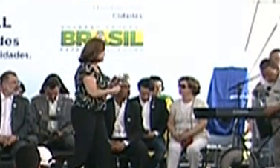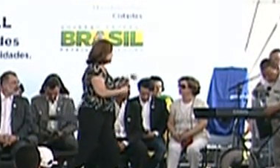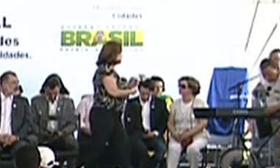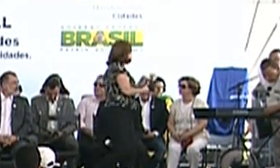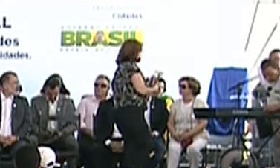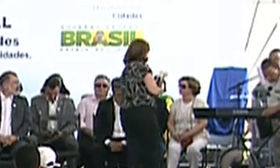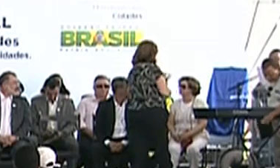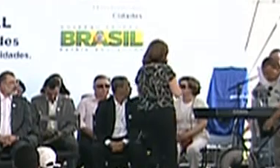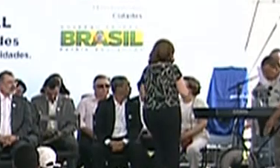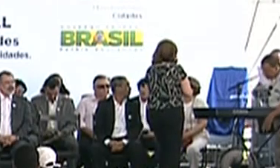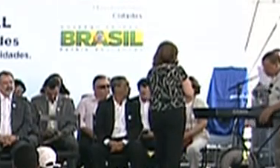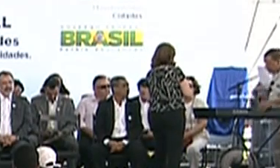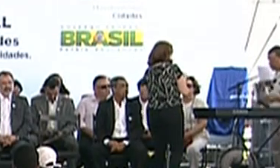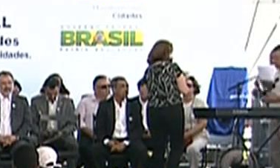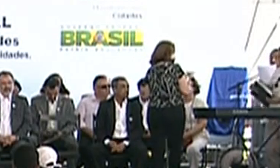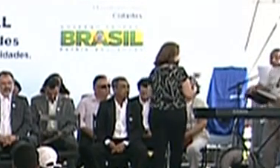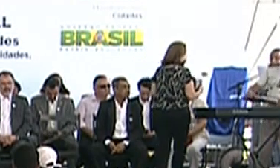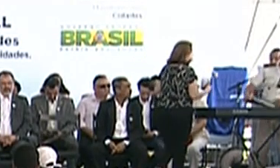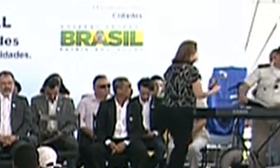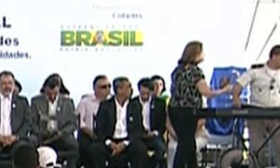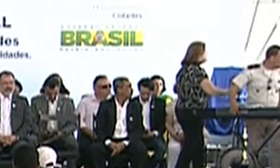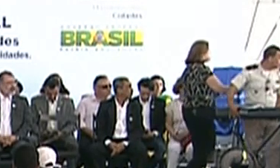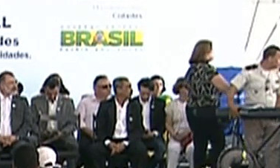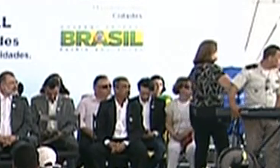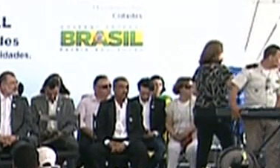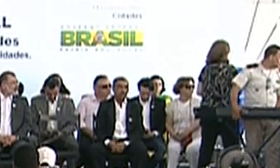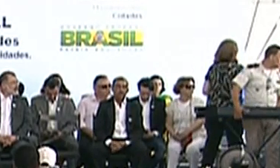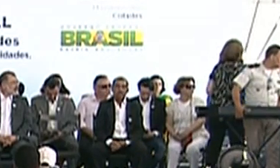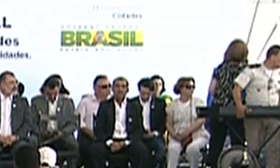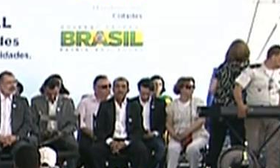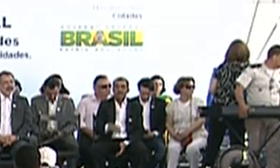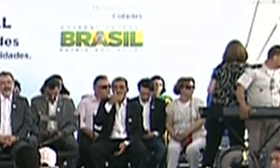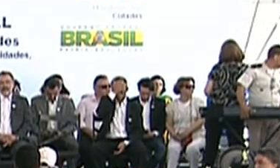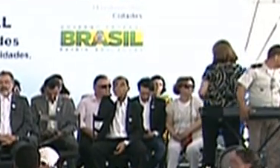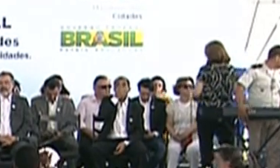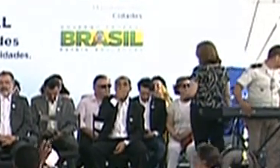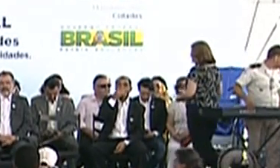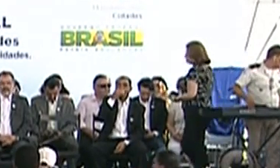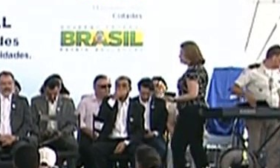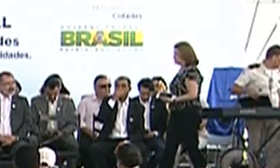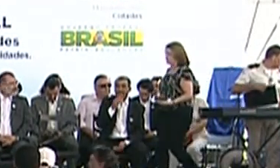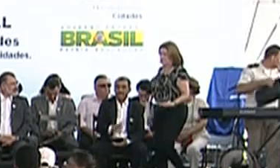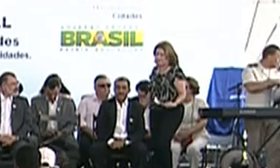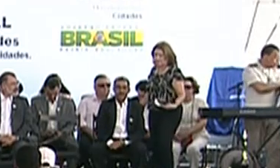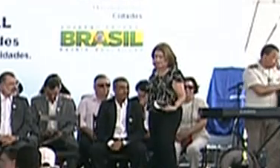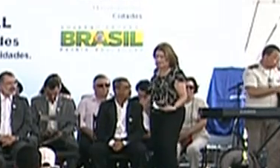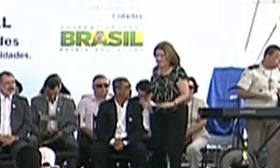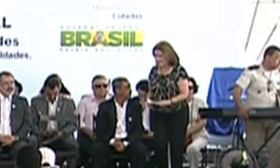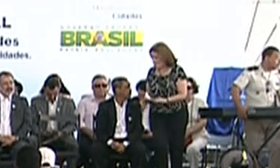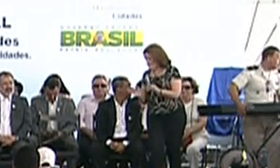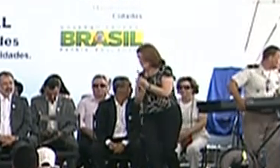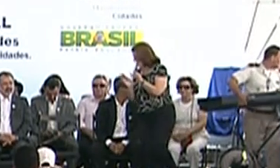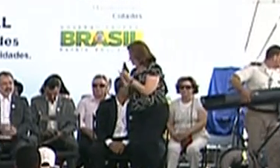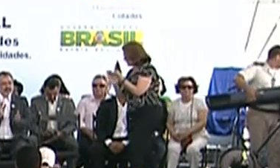da República, a senhora Patrícia Garces Santos e família!